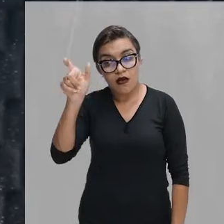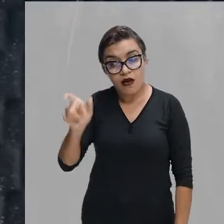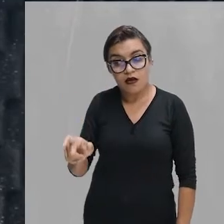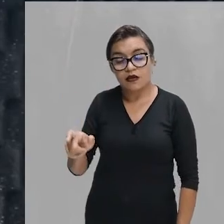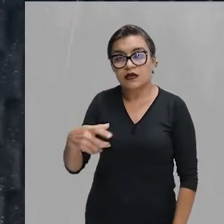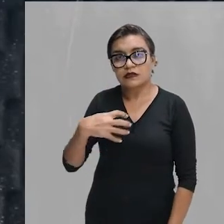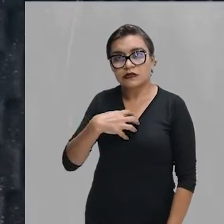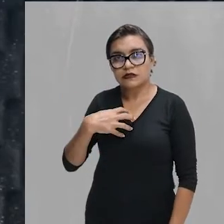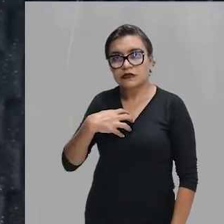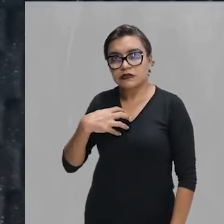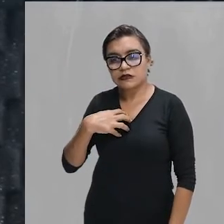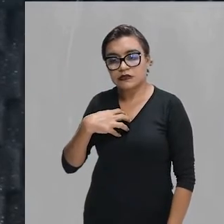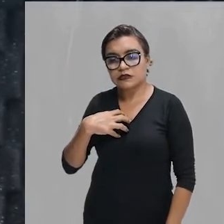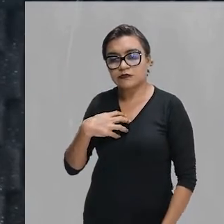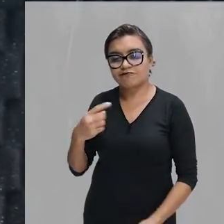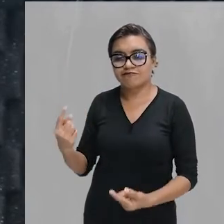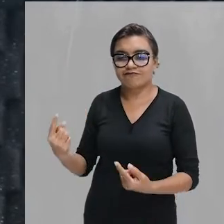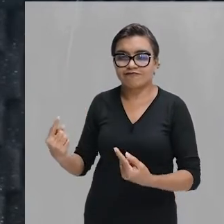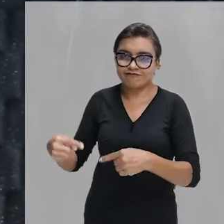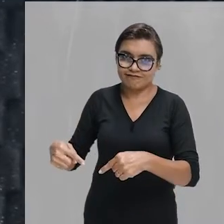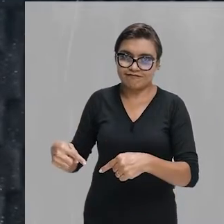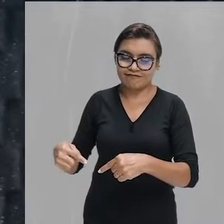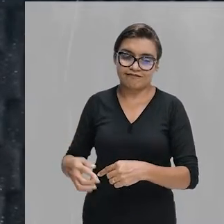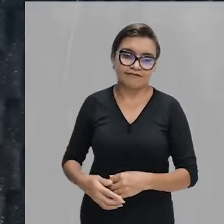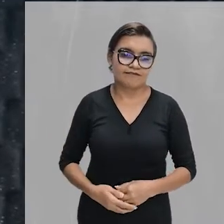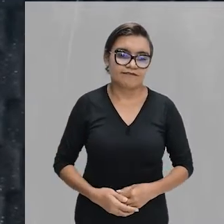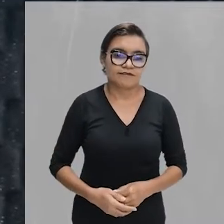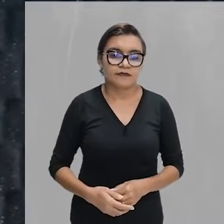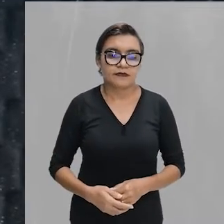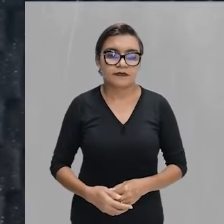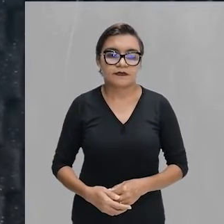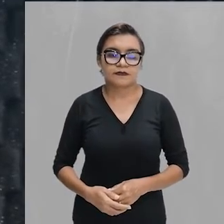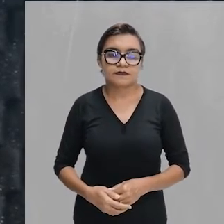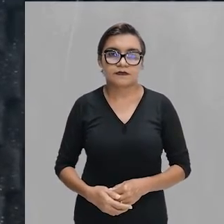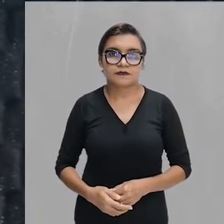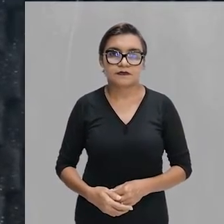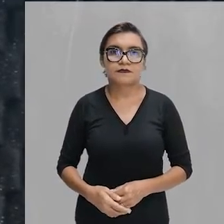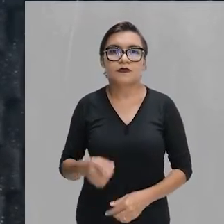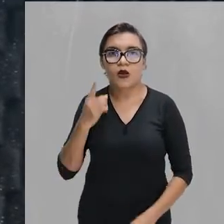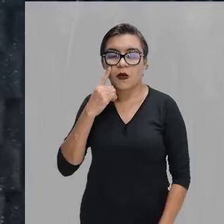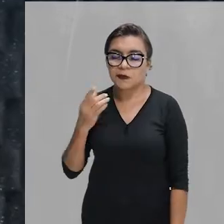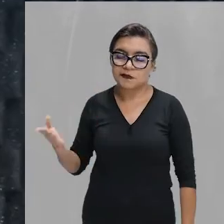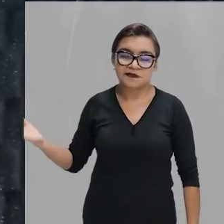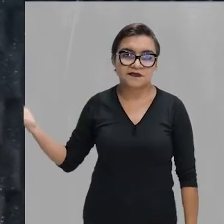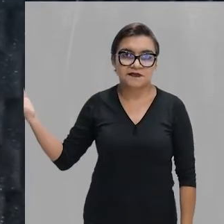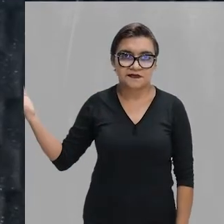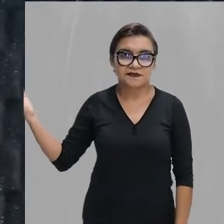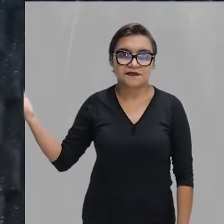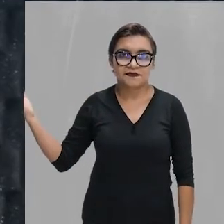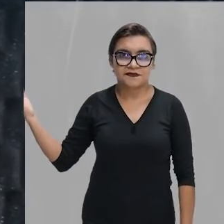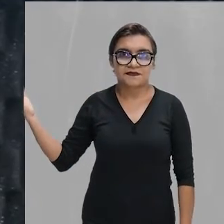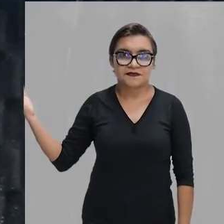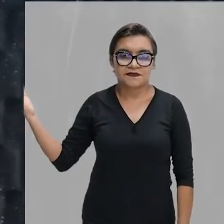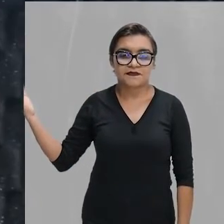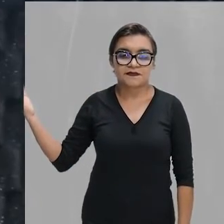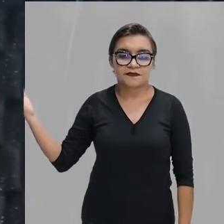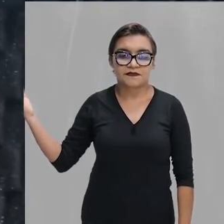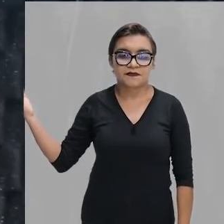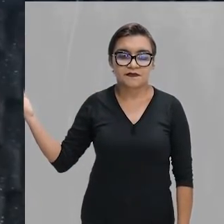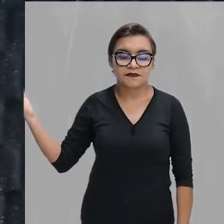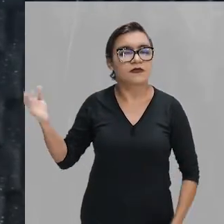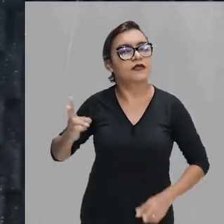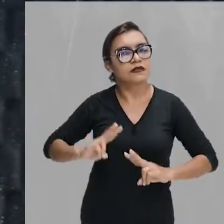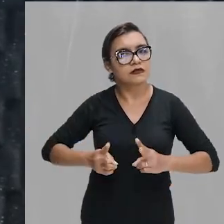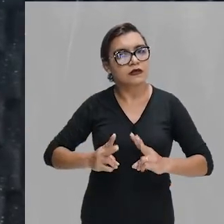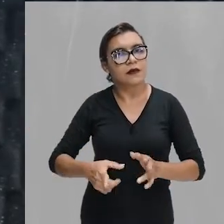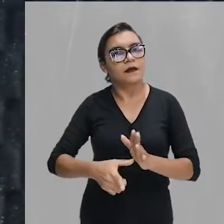tenho aqui hubieras, se le hubieras contado, ela se habría molestado,